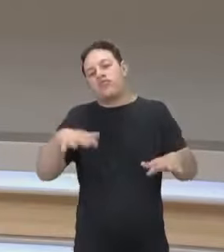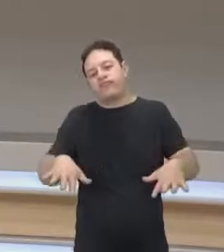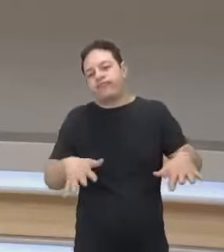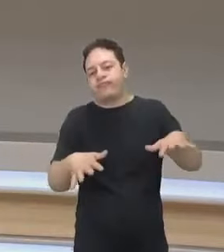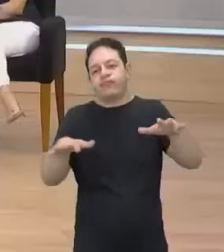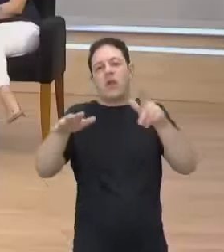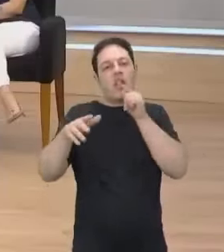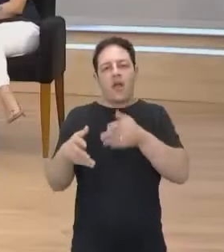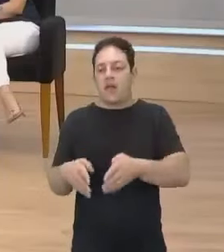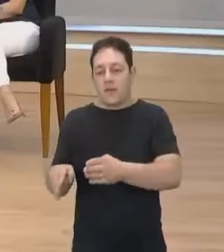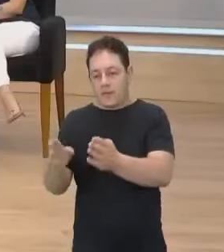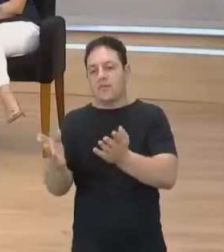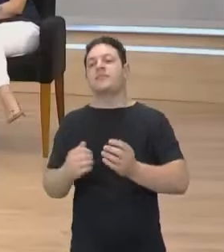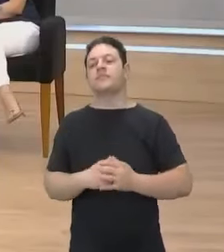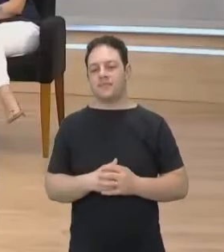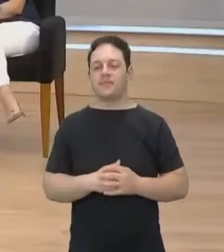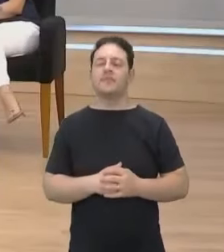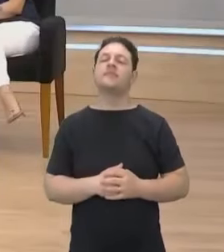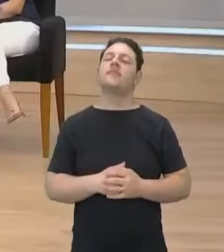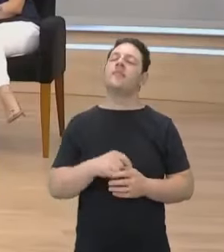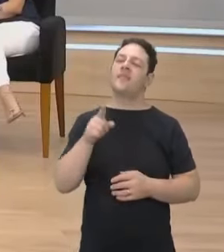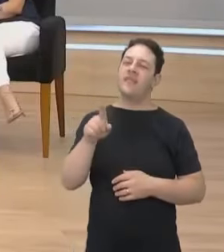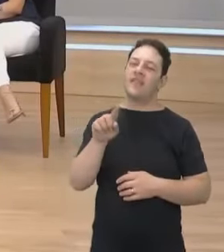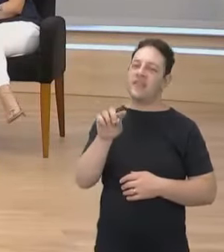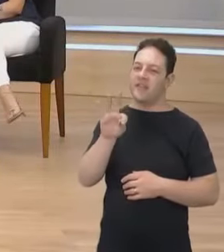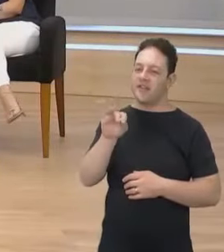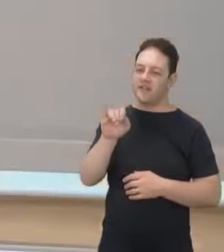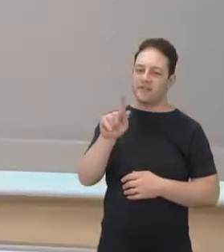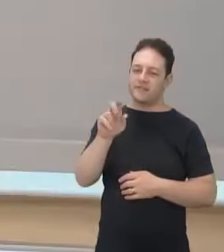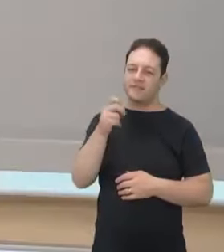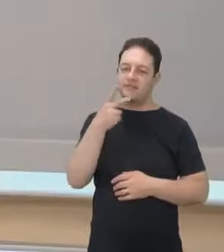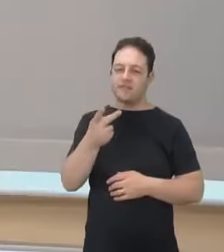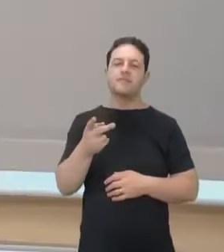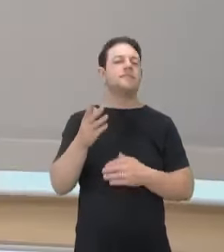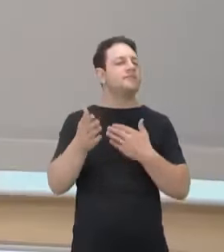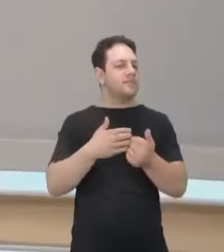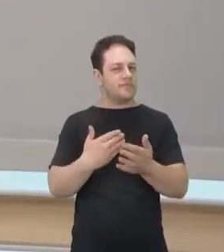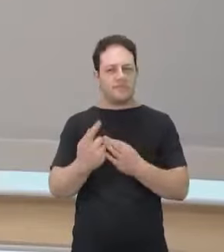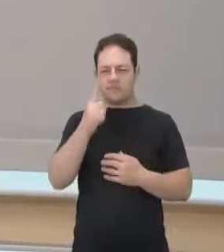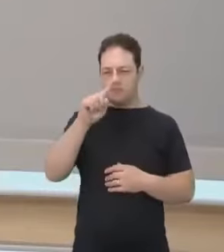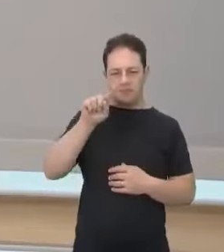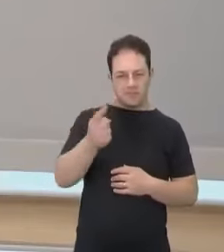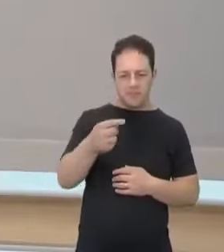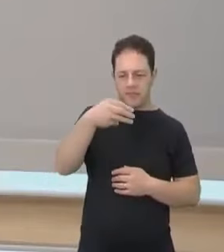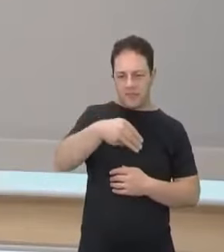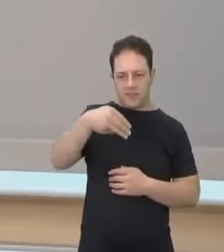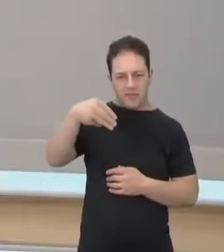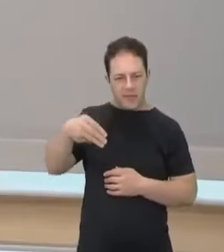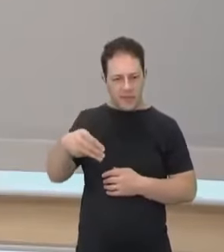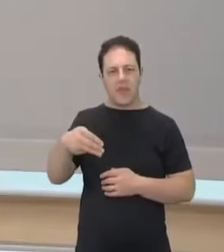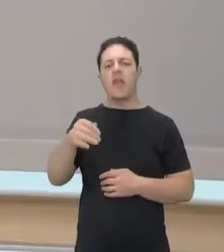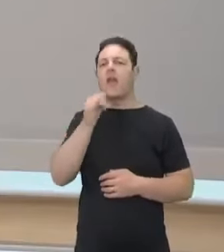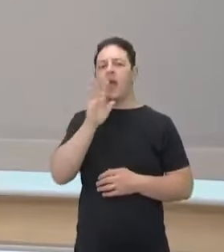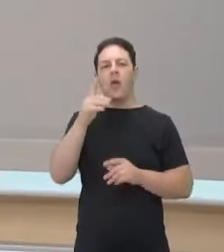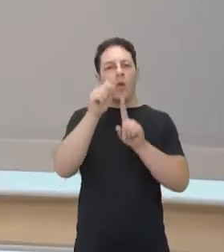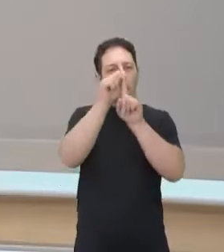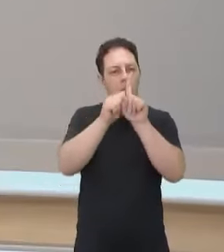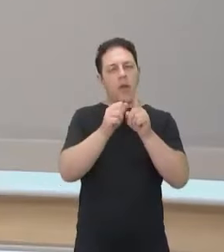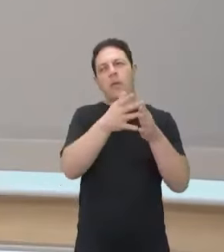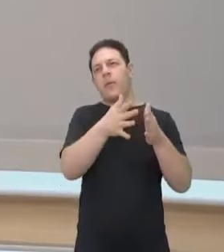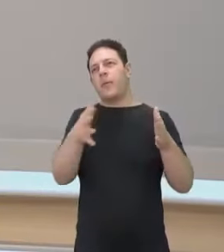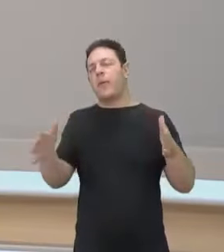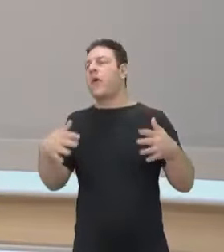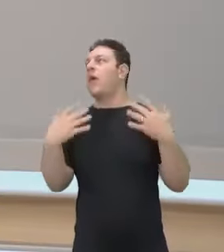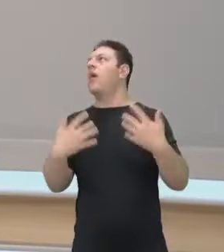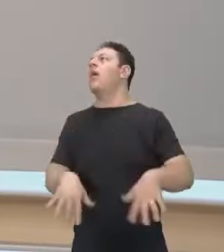vai para os rios. Ok? O professor Tiago até trouxe aqui também, mesmo assim, 1000 milímetros no pluviômetro em um mês é um